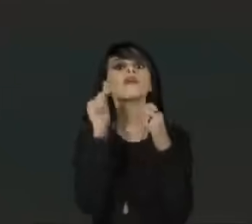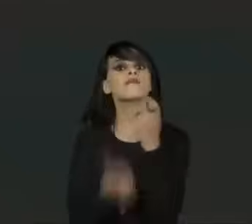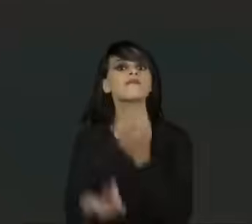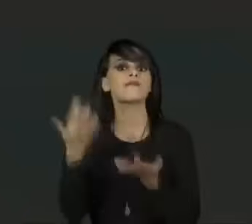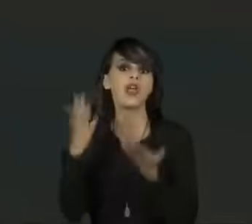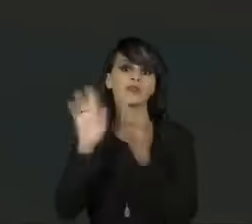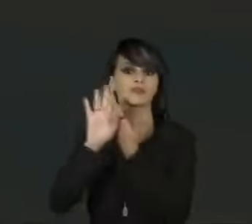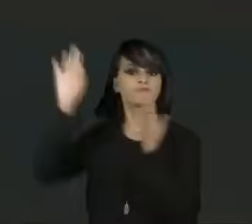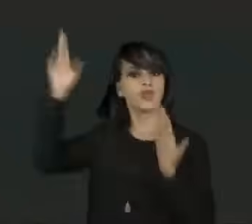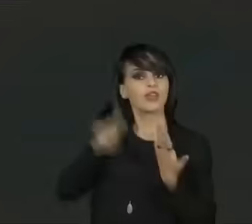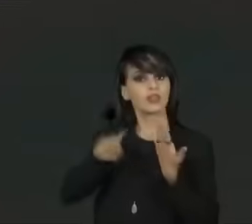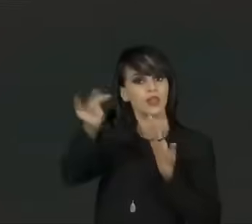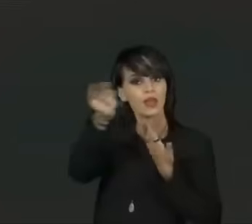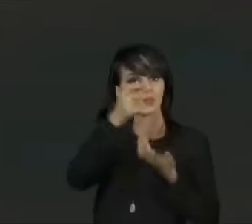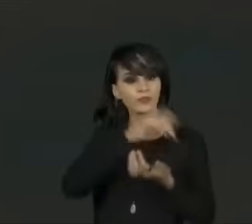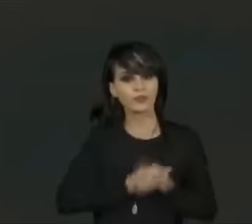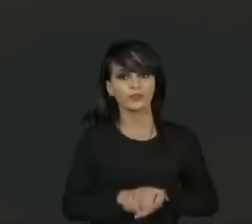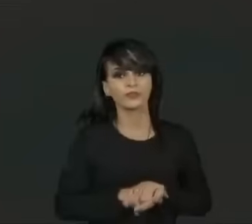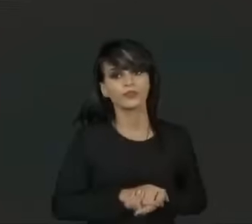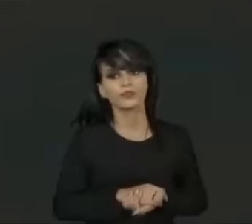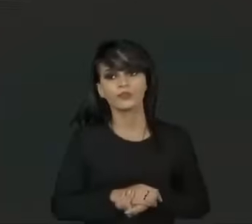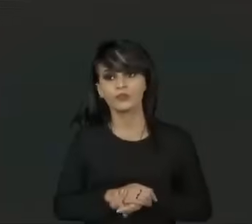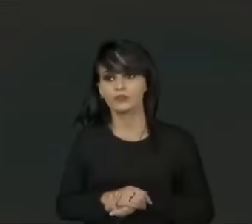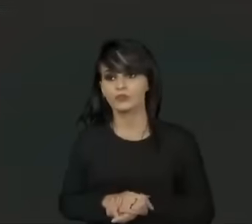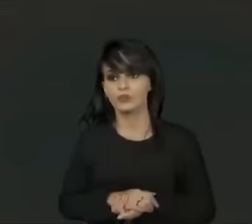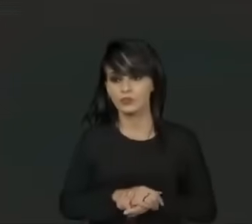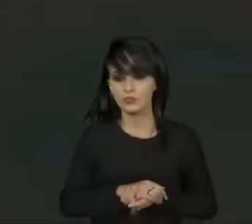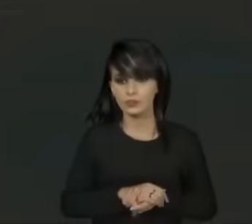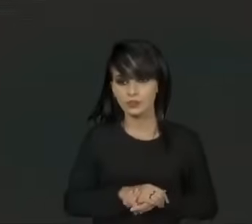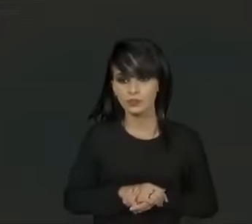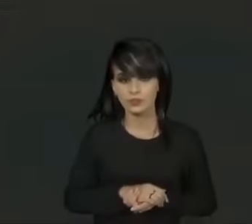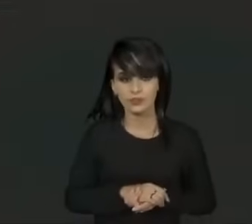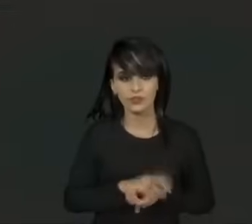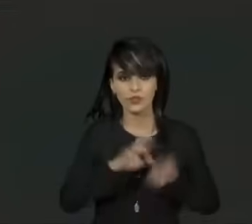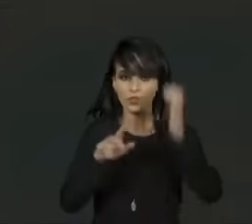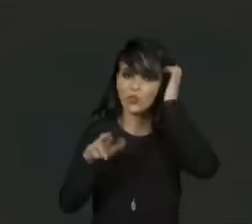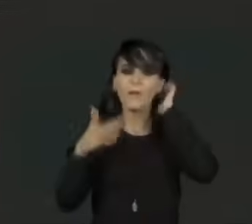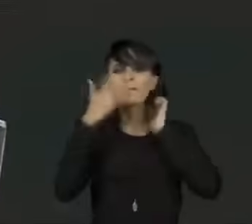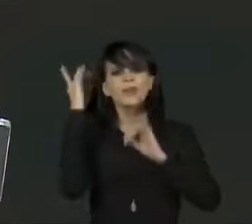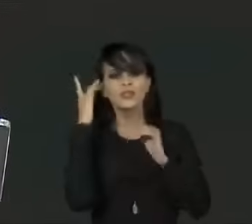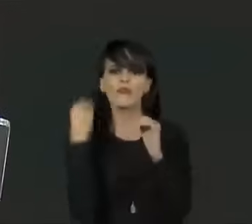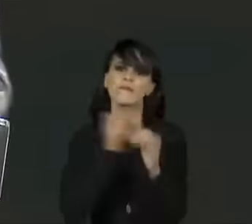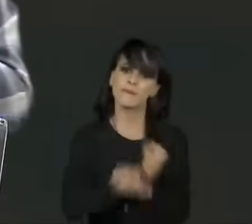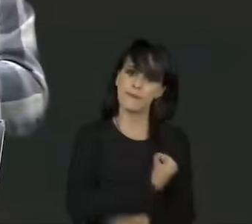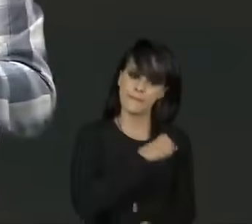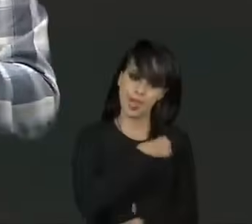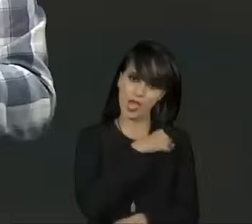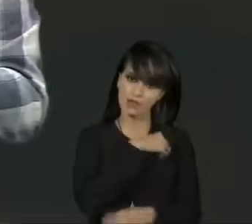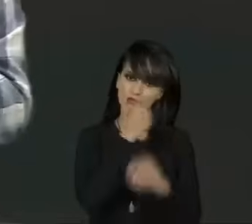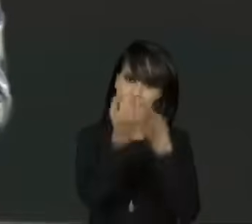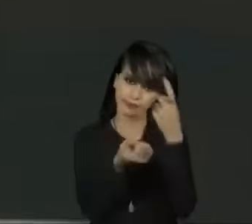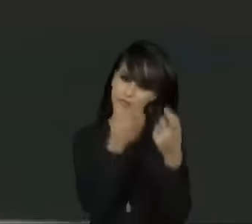distanciamento eterno de Deus não tá falando quem peca é quem